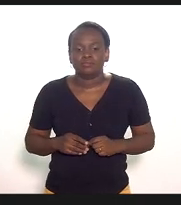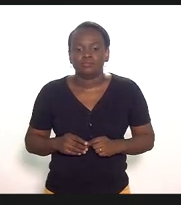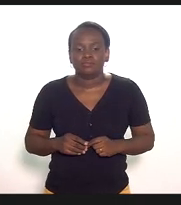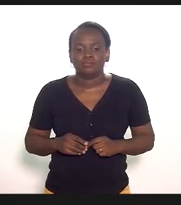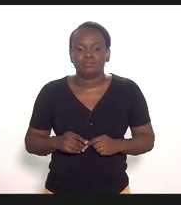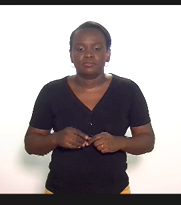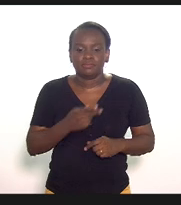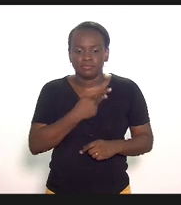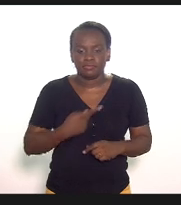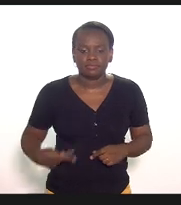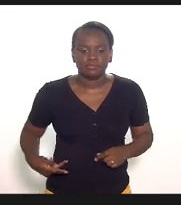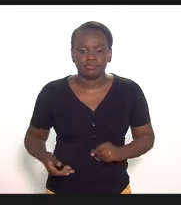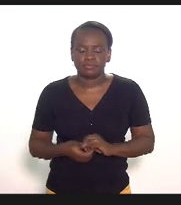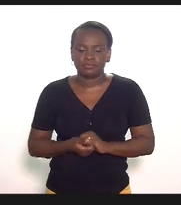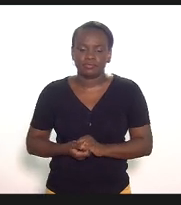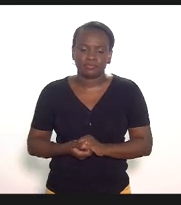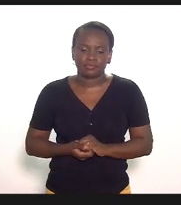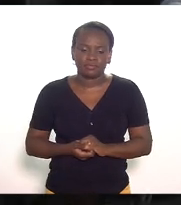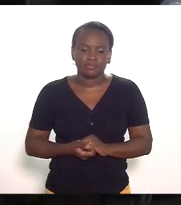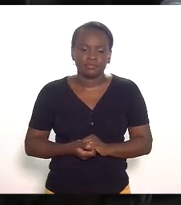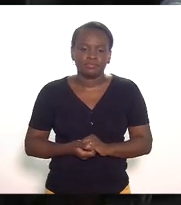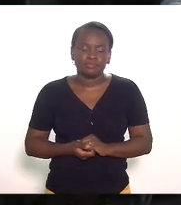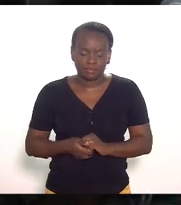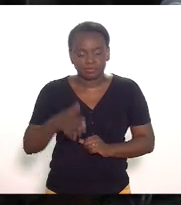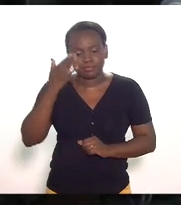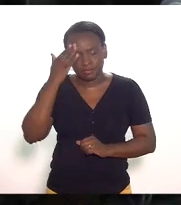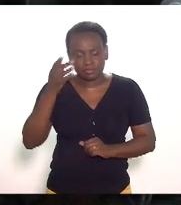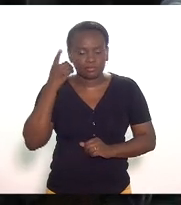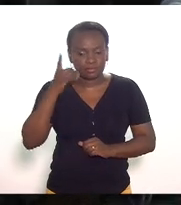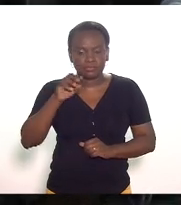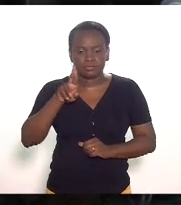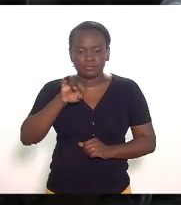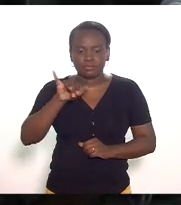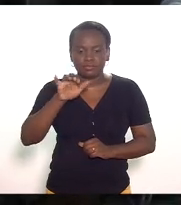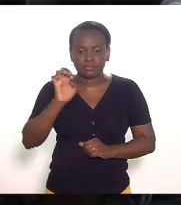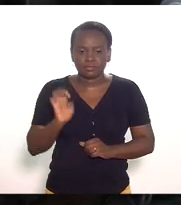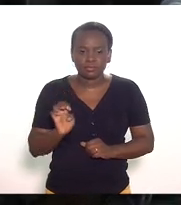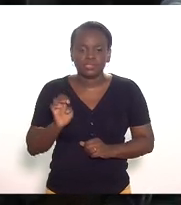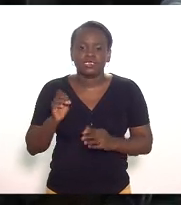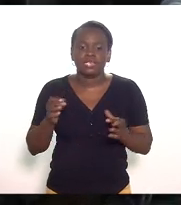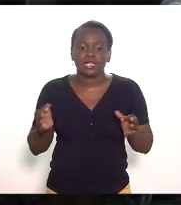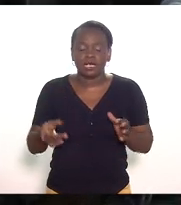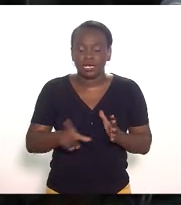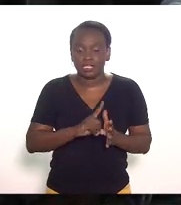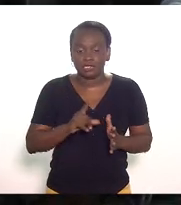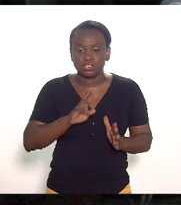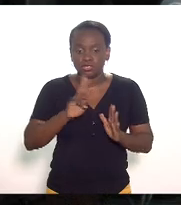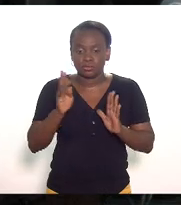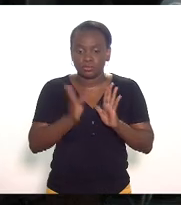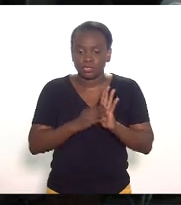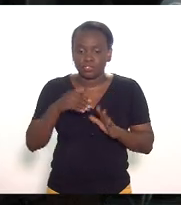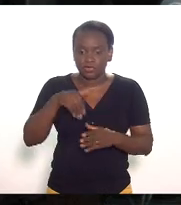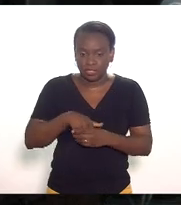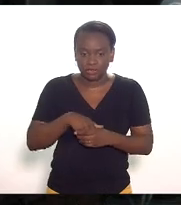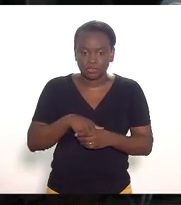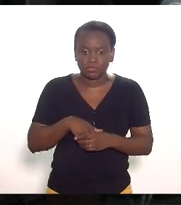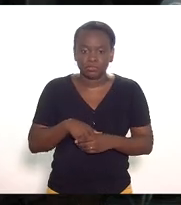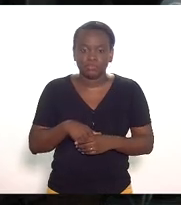senhora presidente. Obrigada, deputada enfermeira Rejane. Aqui, antes de passar para o próximo inscrito para a declaração de